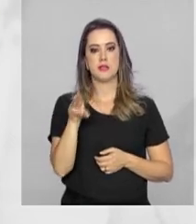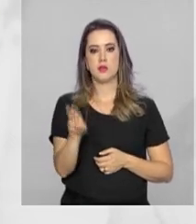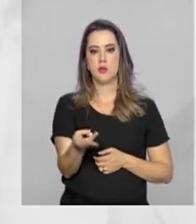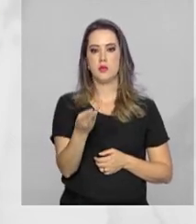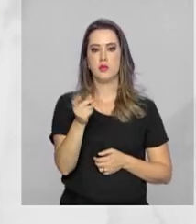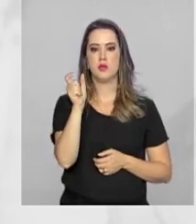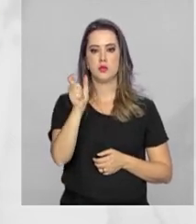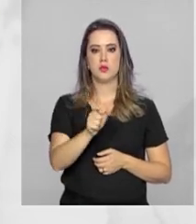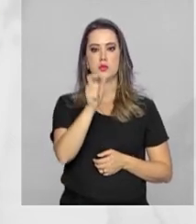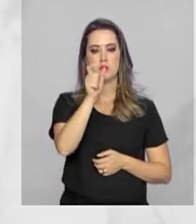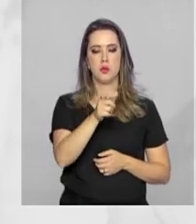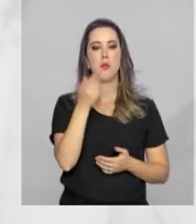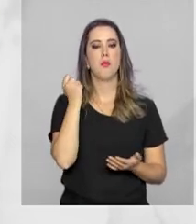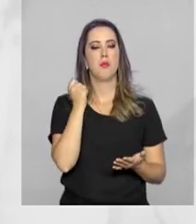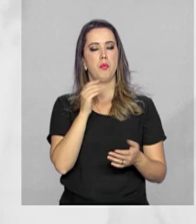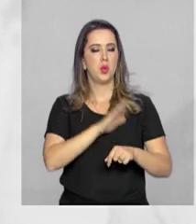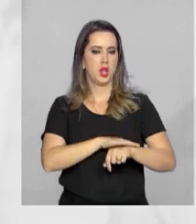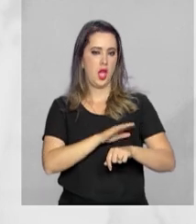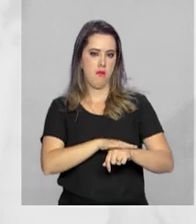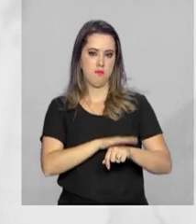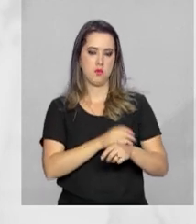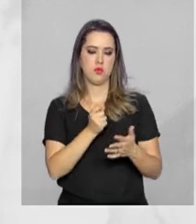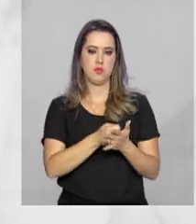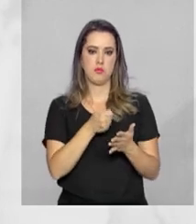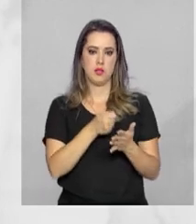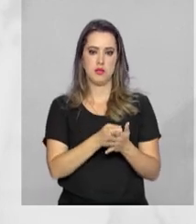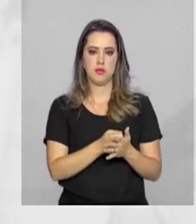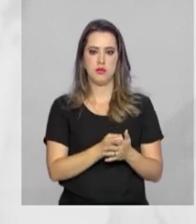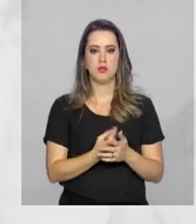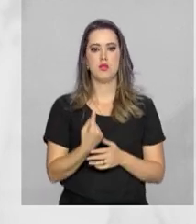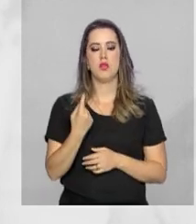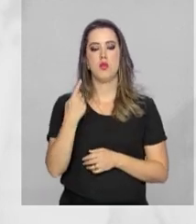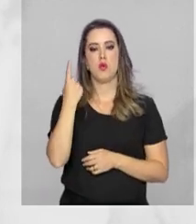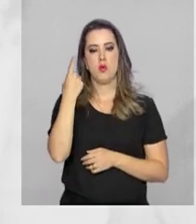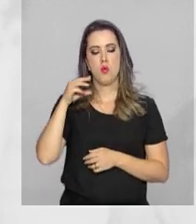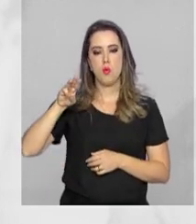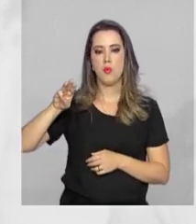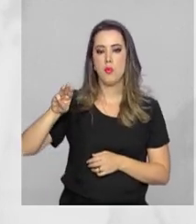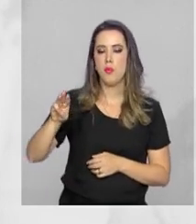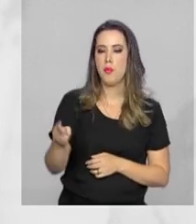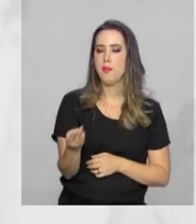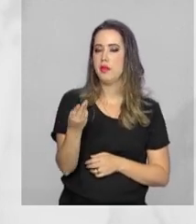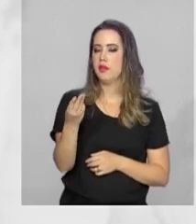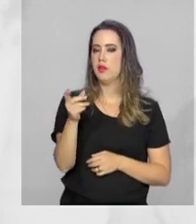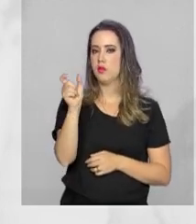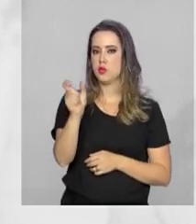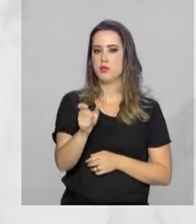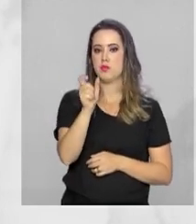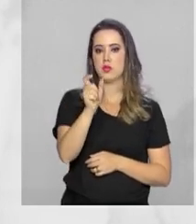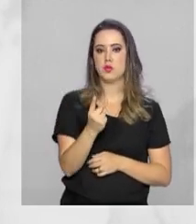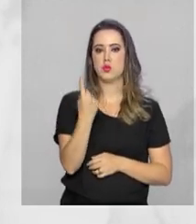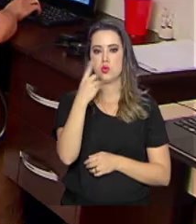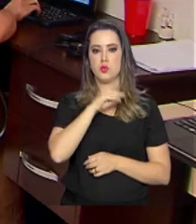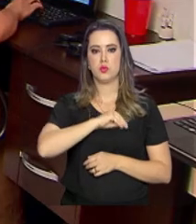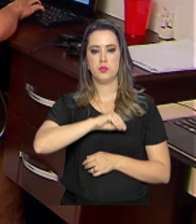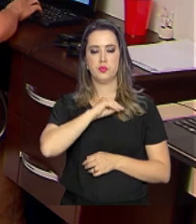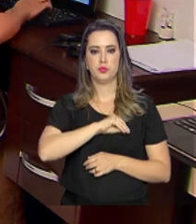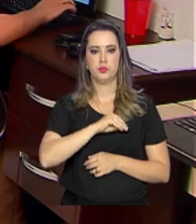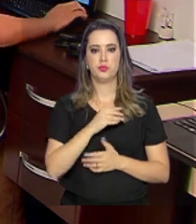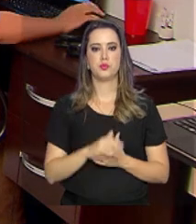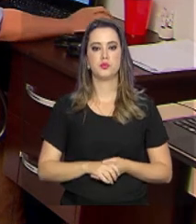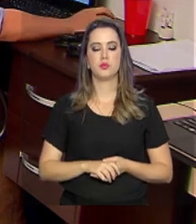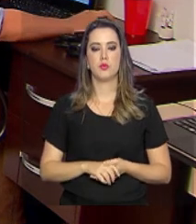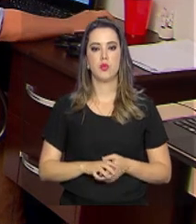600 mil que se aposentaram por tempo de contribuição um milhão e cem mil recebem um salário mínimo os trabalhadores